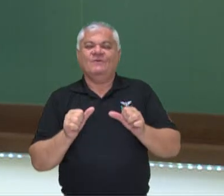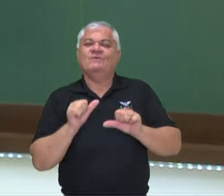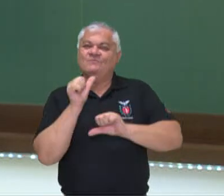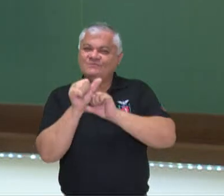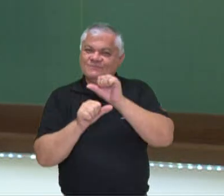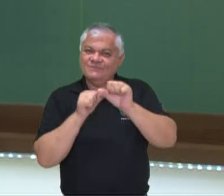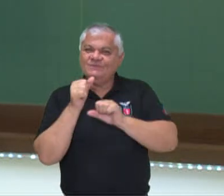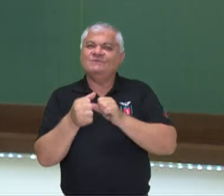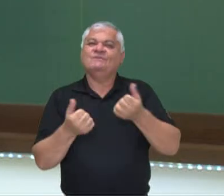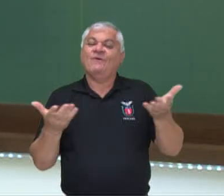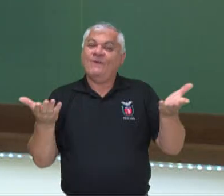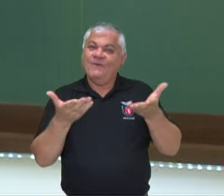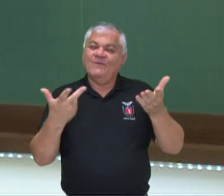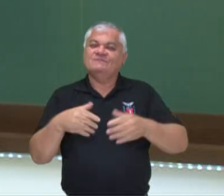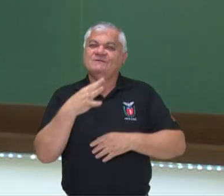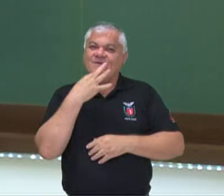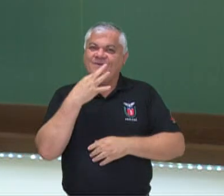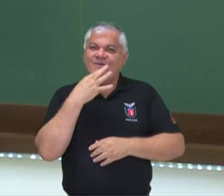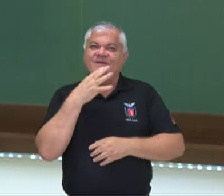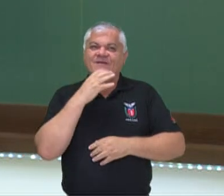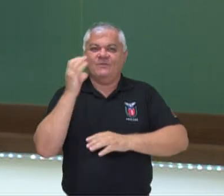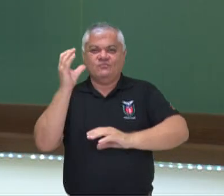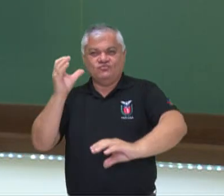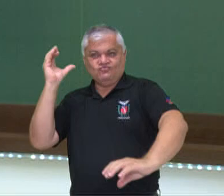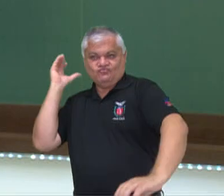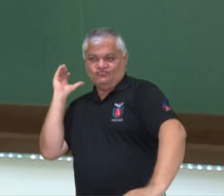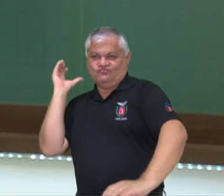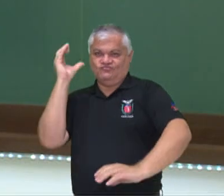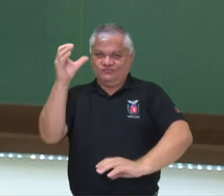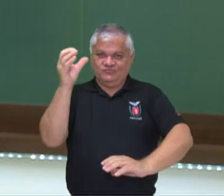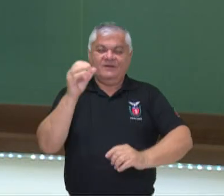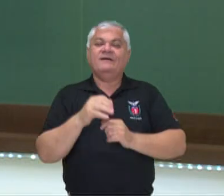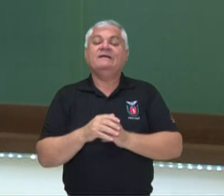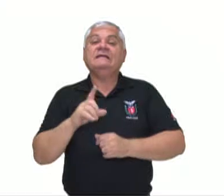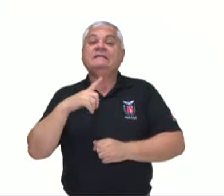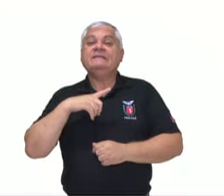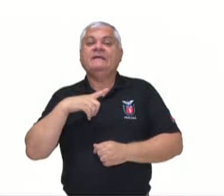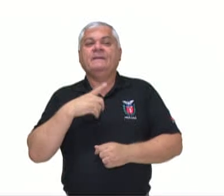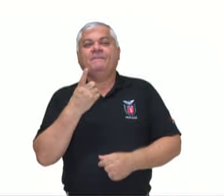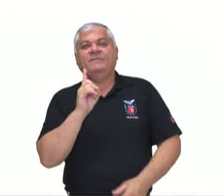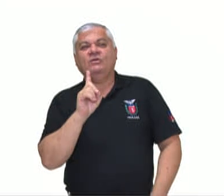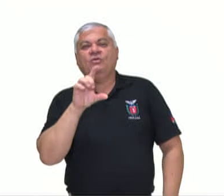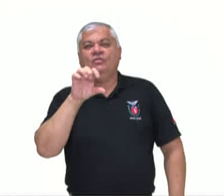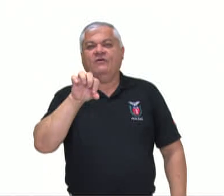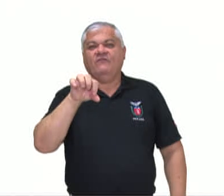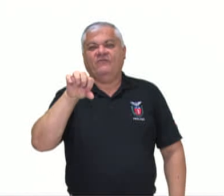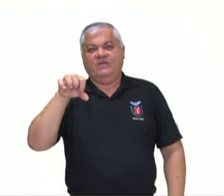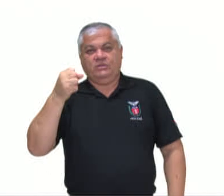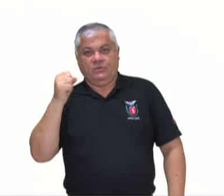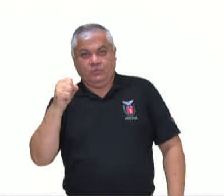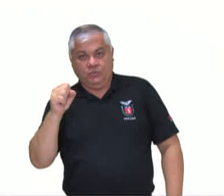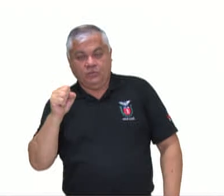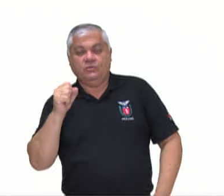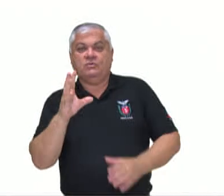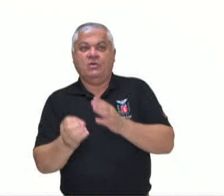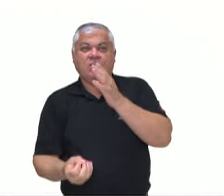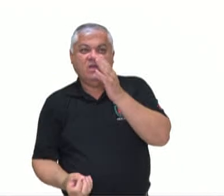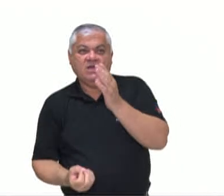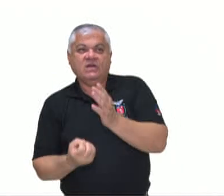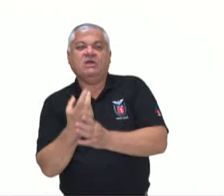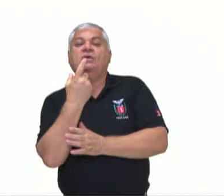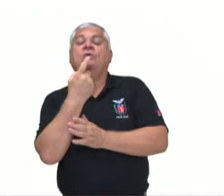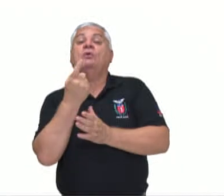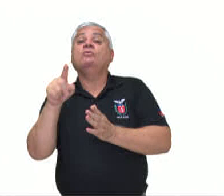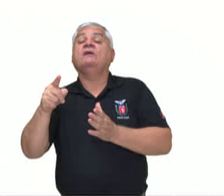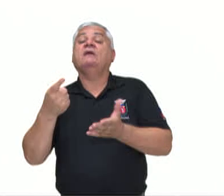parecido com o que a gente conhece hoje do futebol, tá? Em 1998 foi criado uma instituição mundial